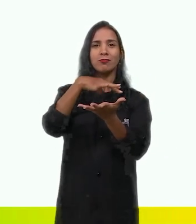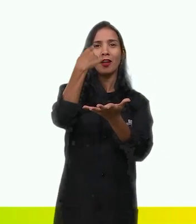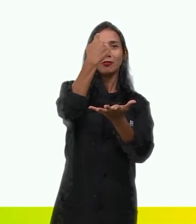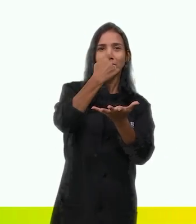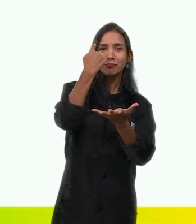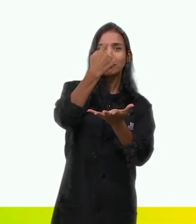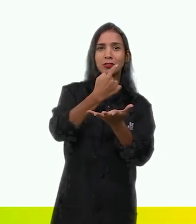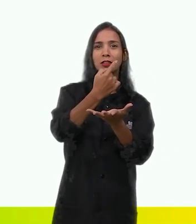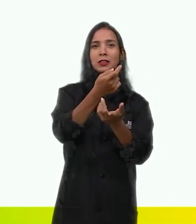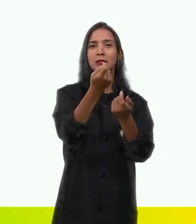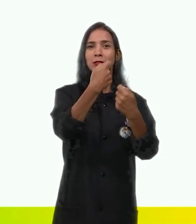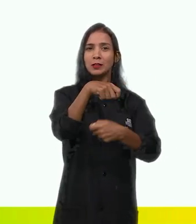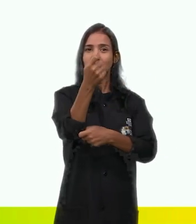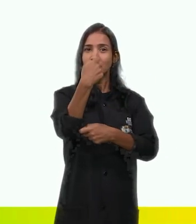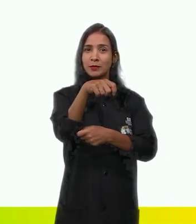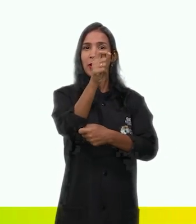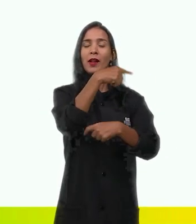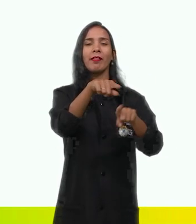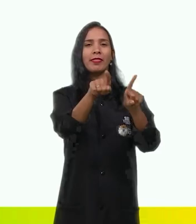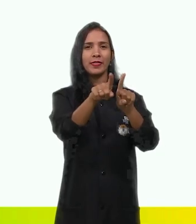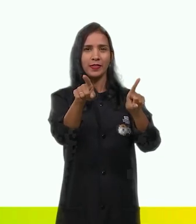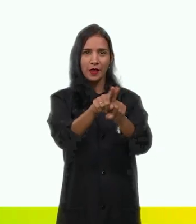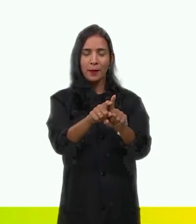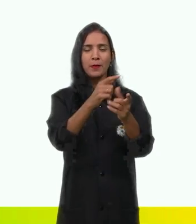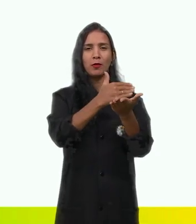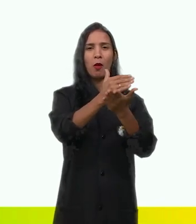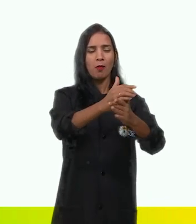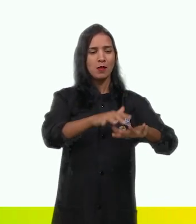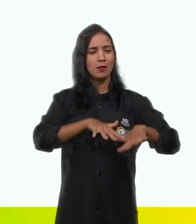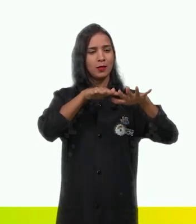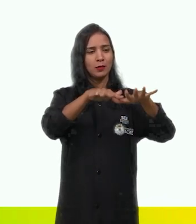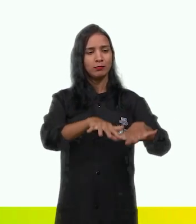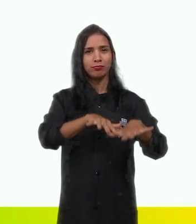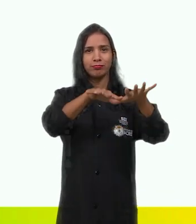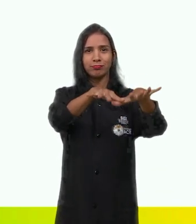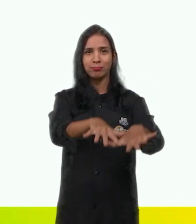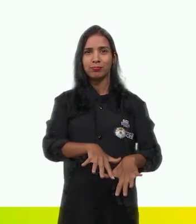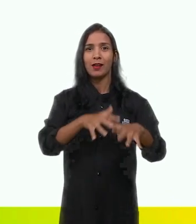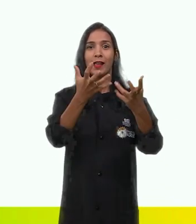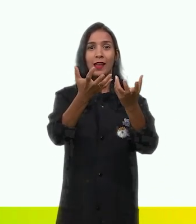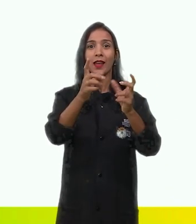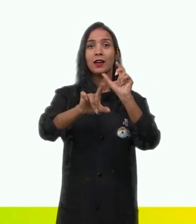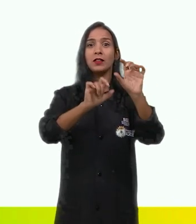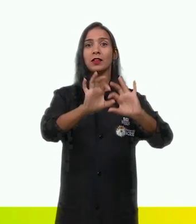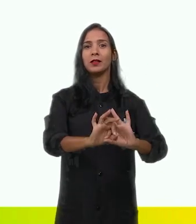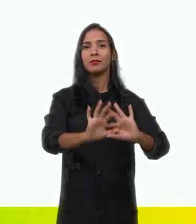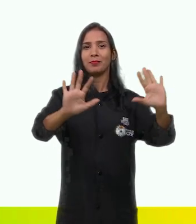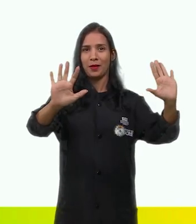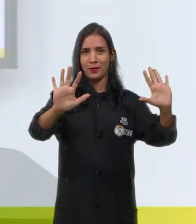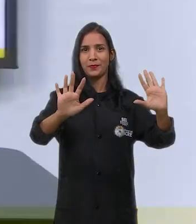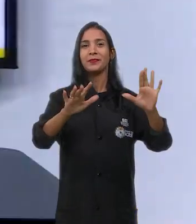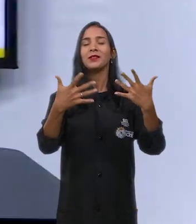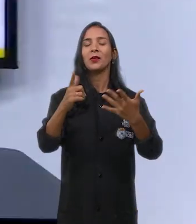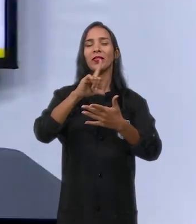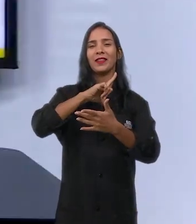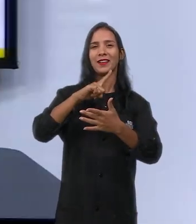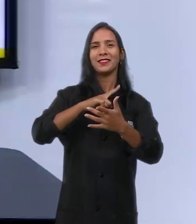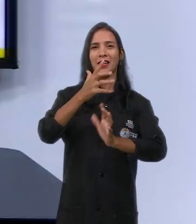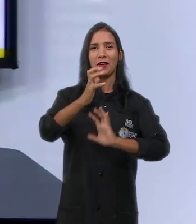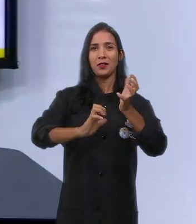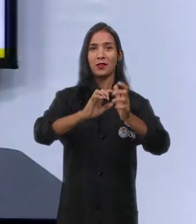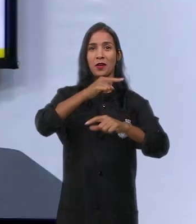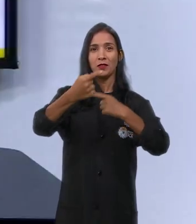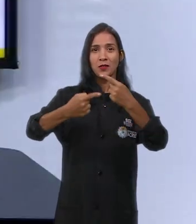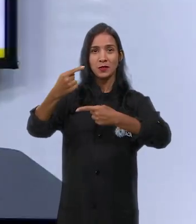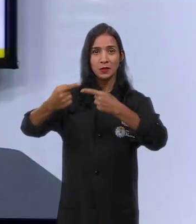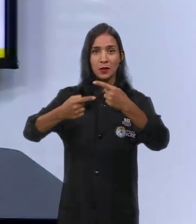Estados Unidos e foram aí à luta pela sua própria independência também. Ou seja, uma grande revolução, uma revolução